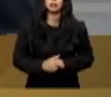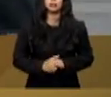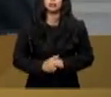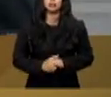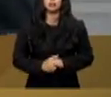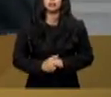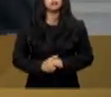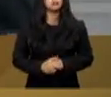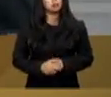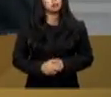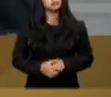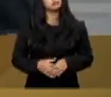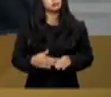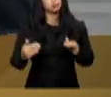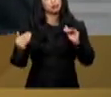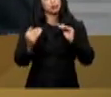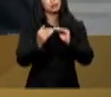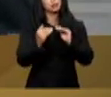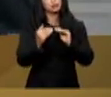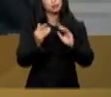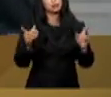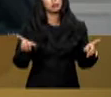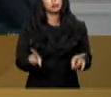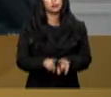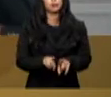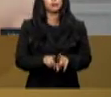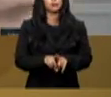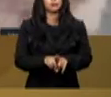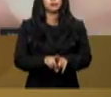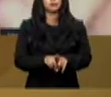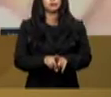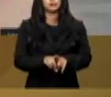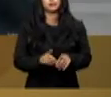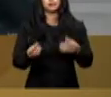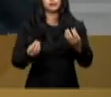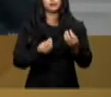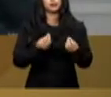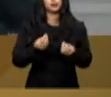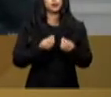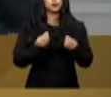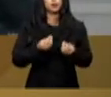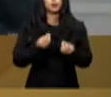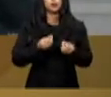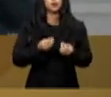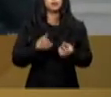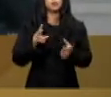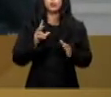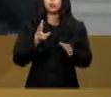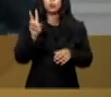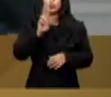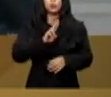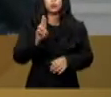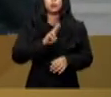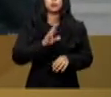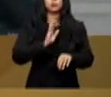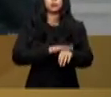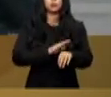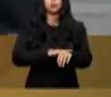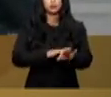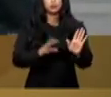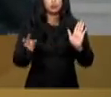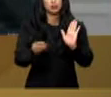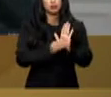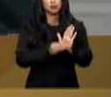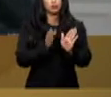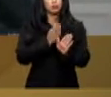nesse sentido, sobre a aplicação imediata da emenda. Ainda cito outros